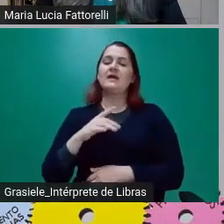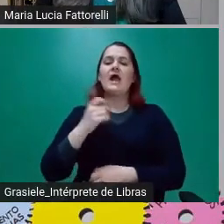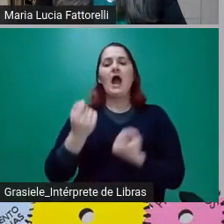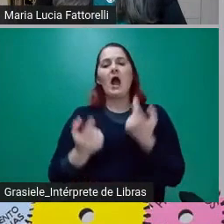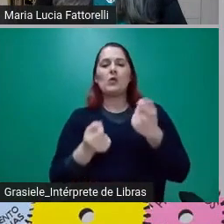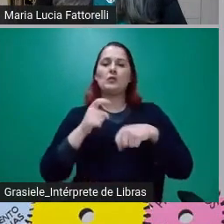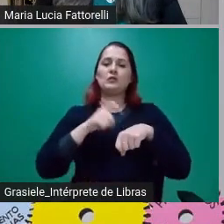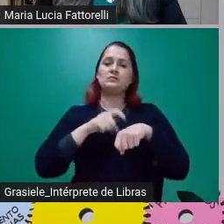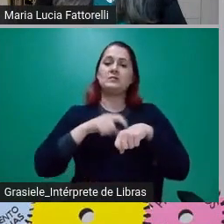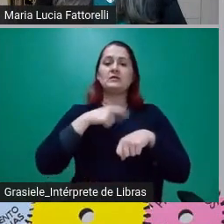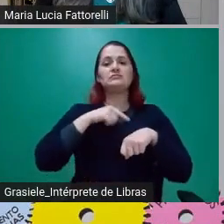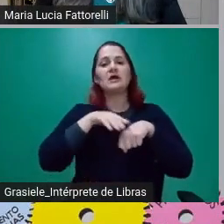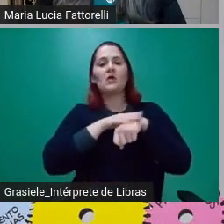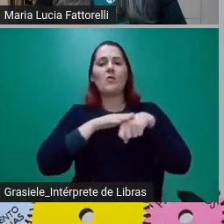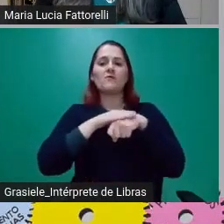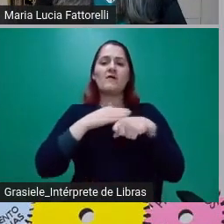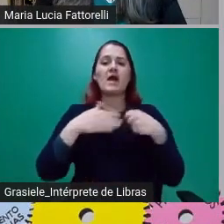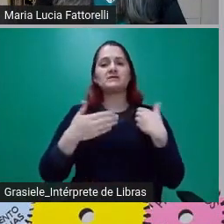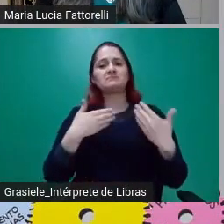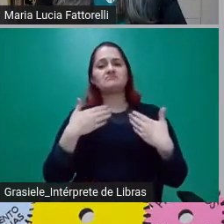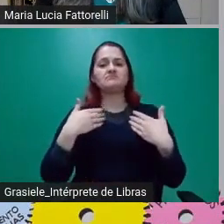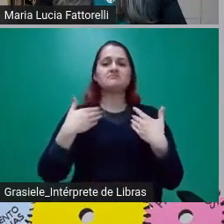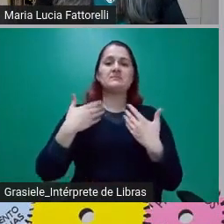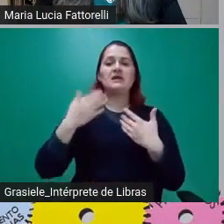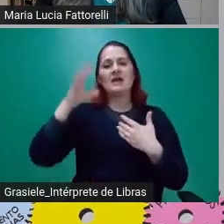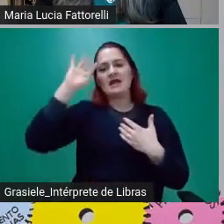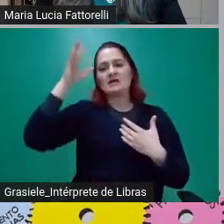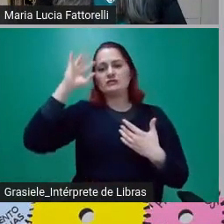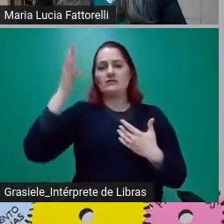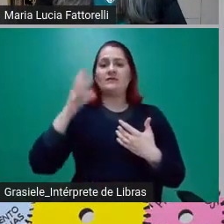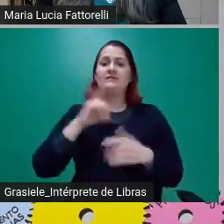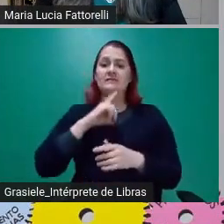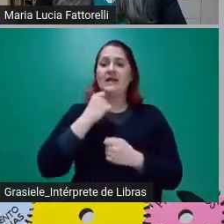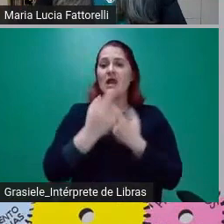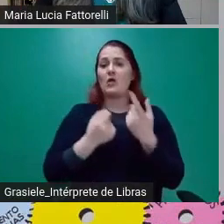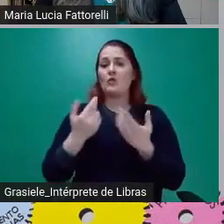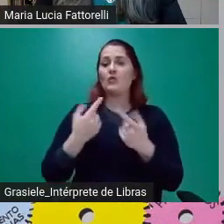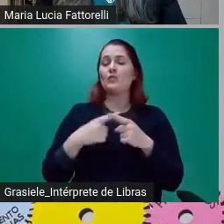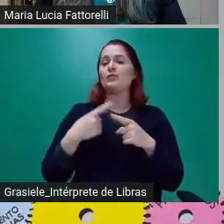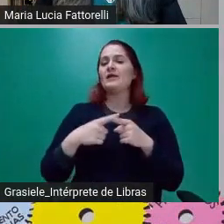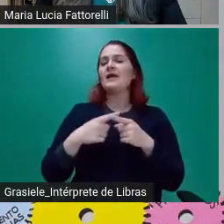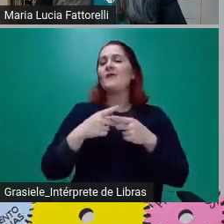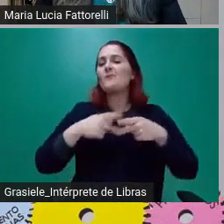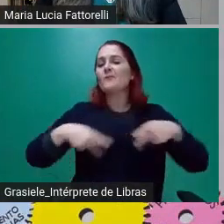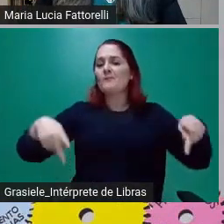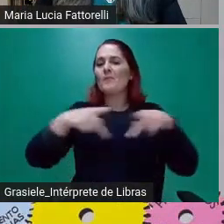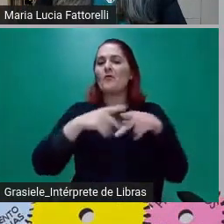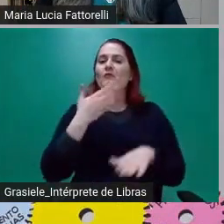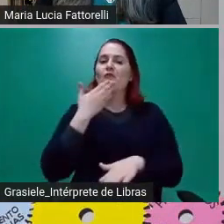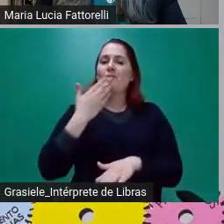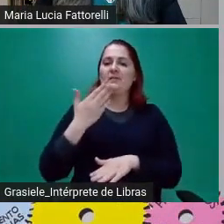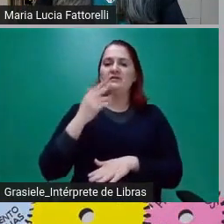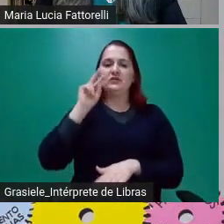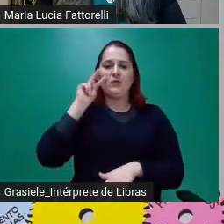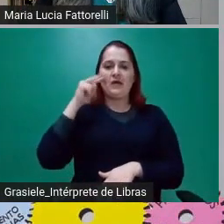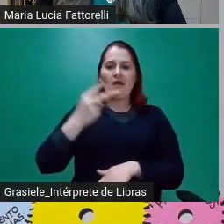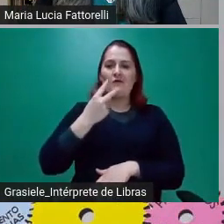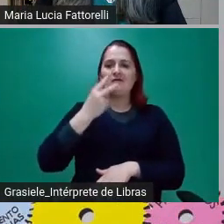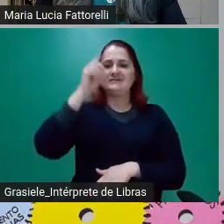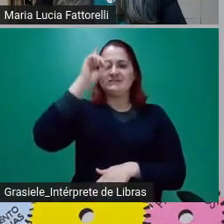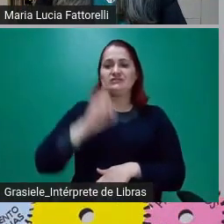Quando houve diálogo, houve a absorção de algumas reivindicações históricas da classe trabalhadora, em especial